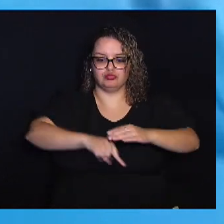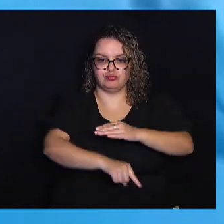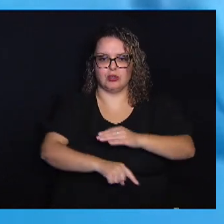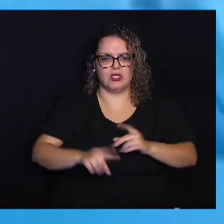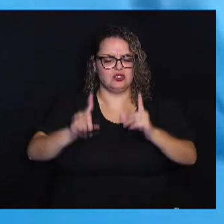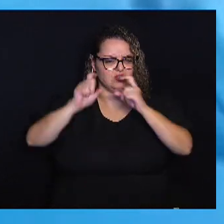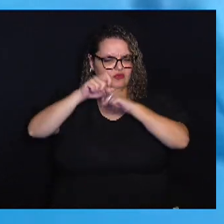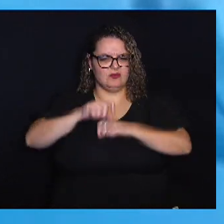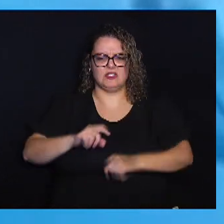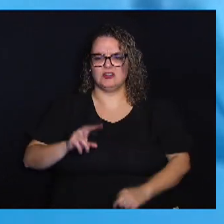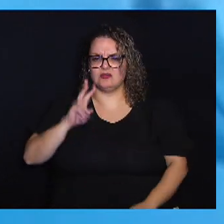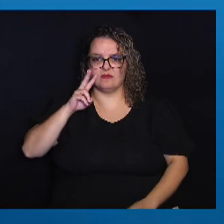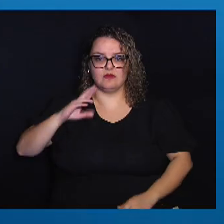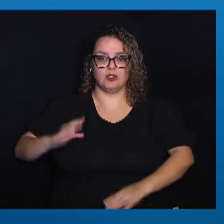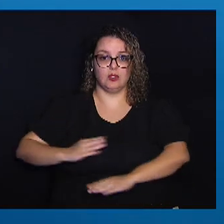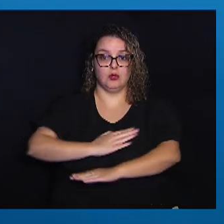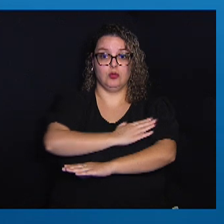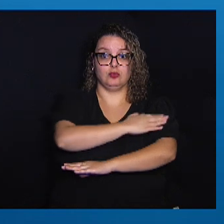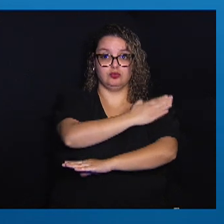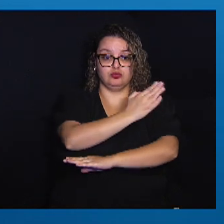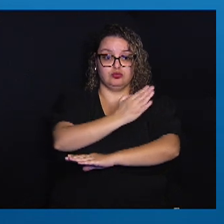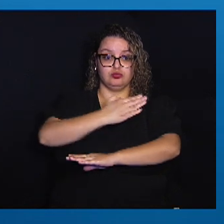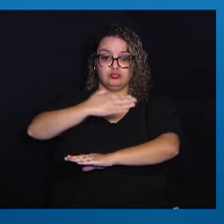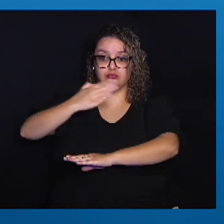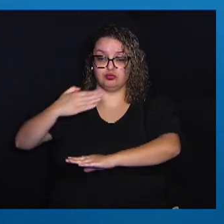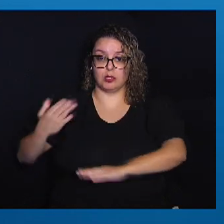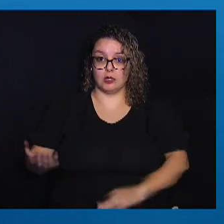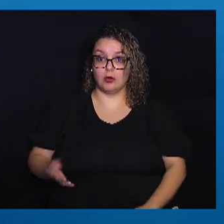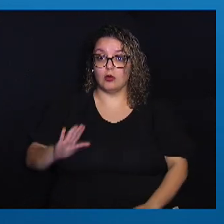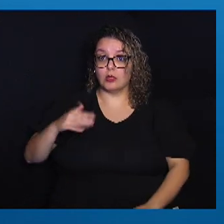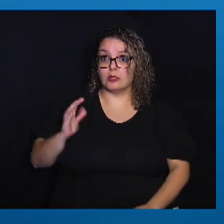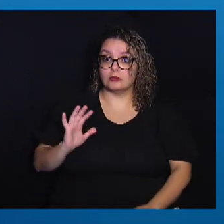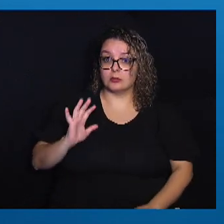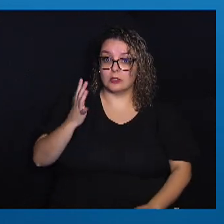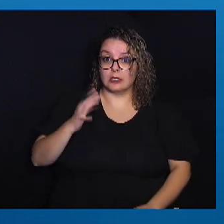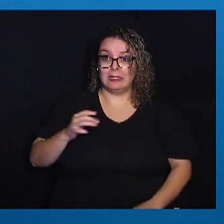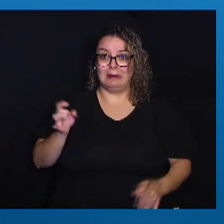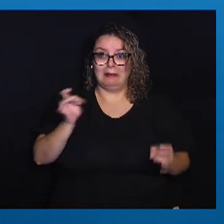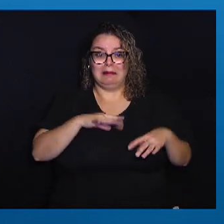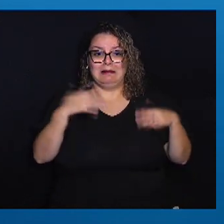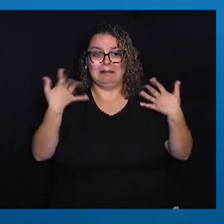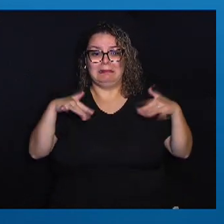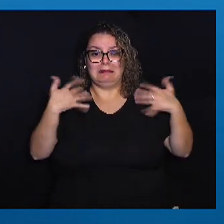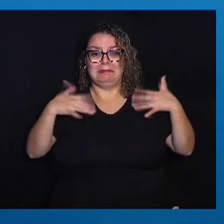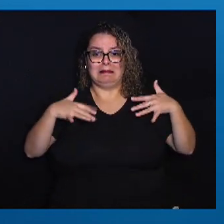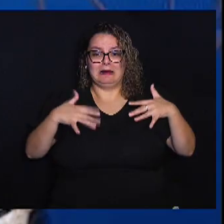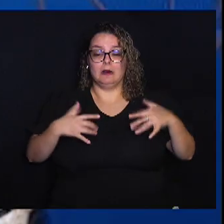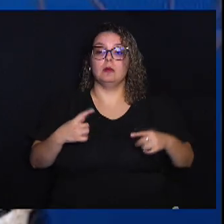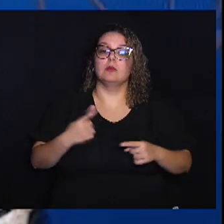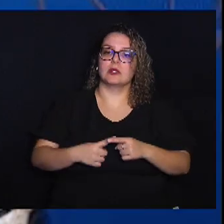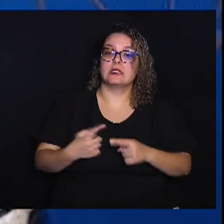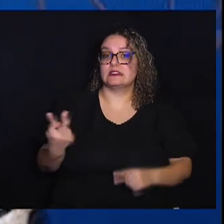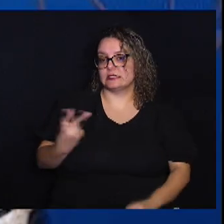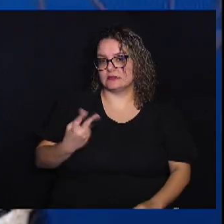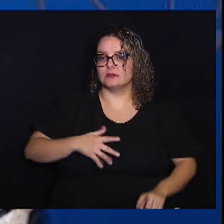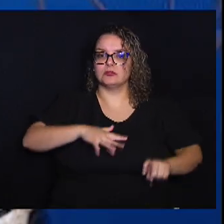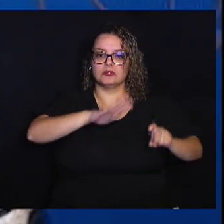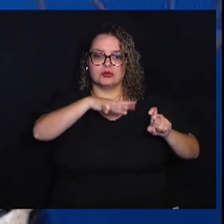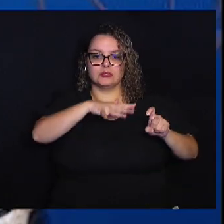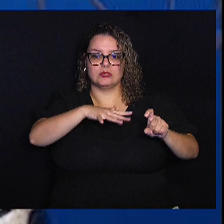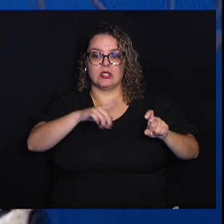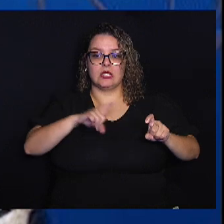nas superfícies. Quando isso ocorre, desperta medo na população, pois, segundo as lendas, ele